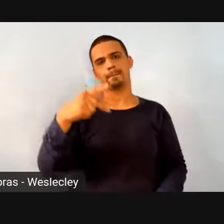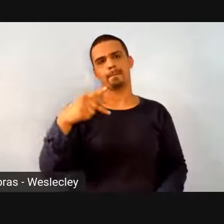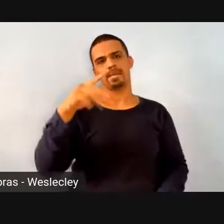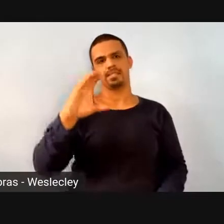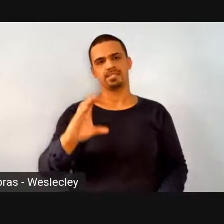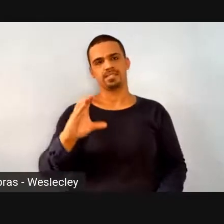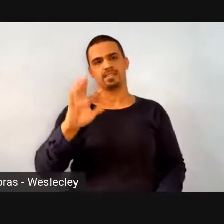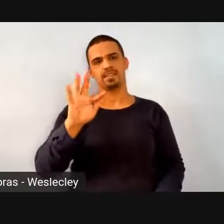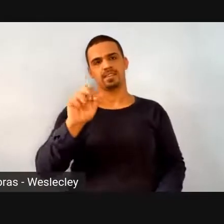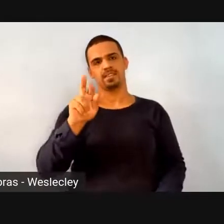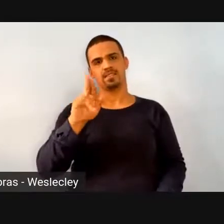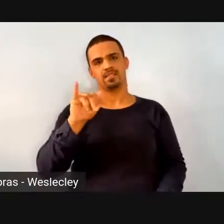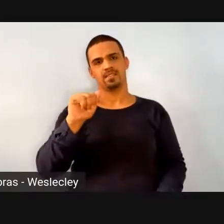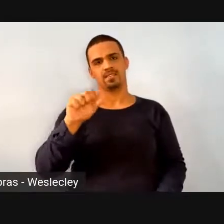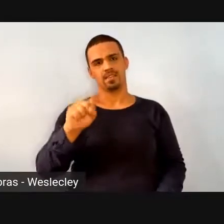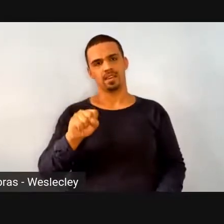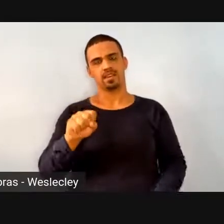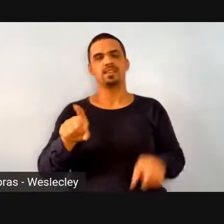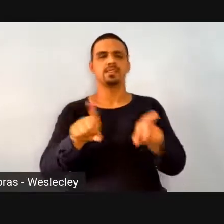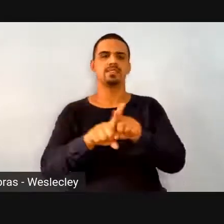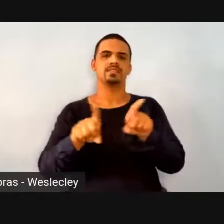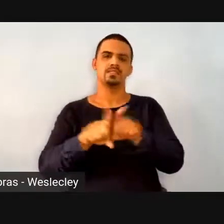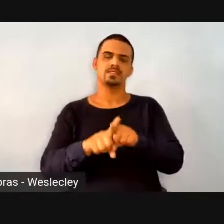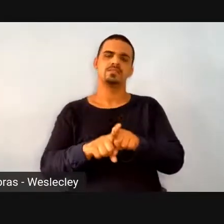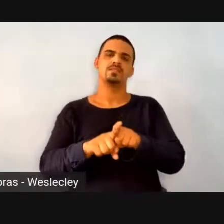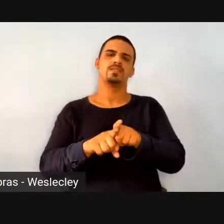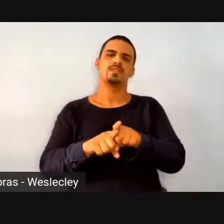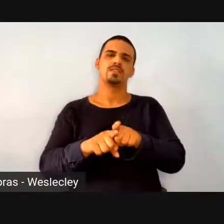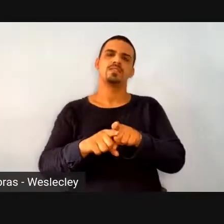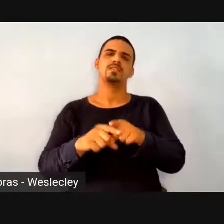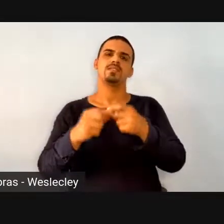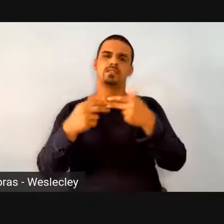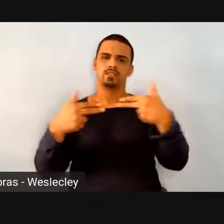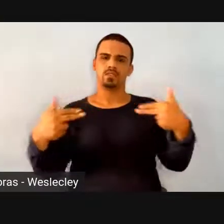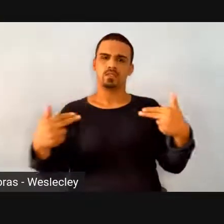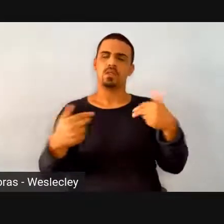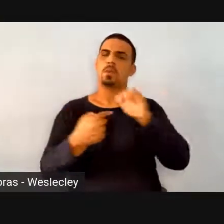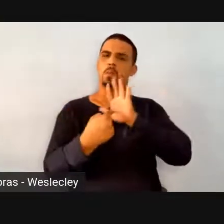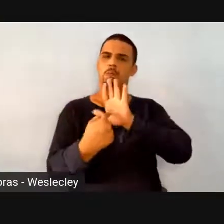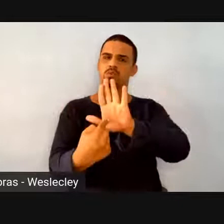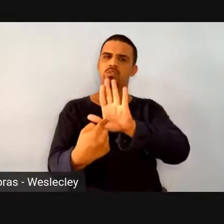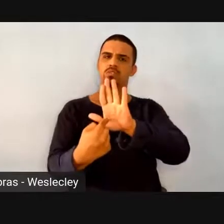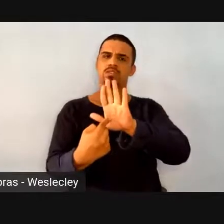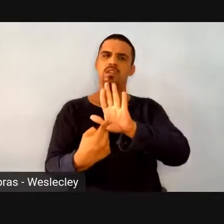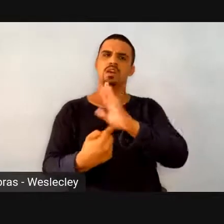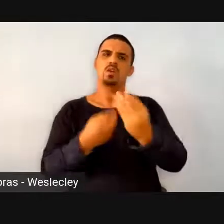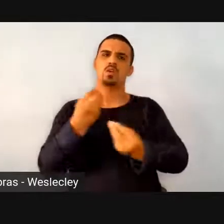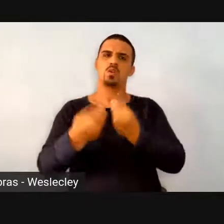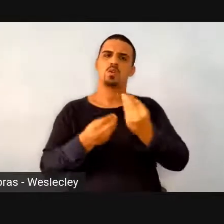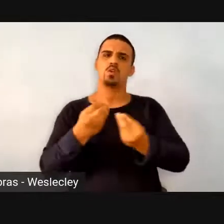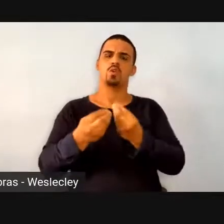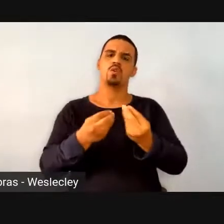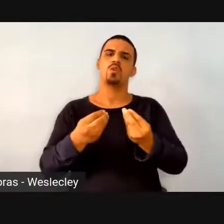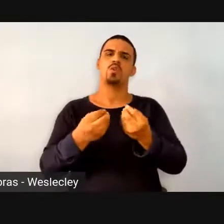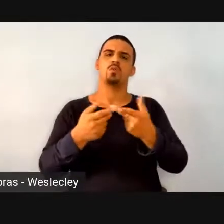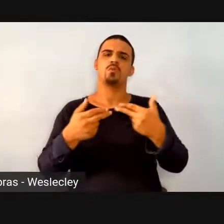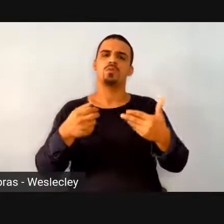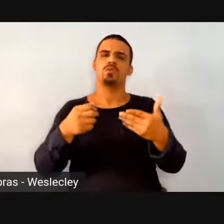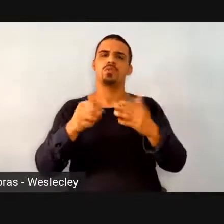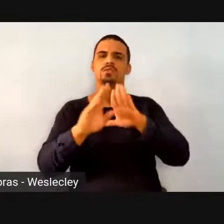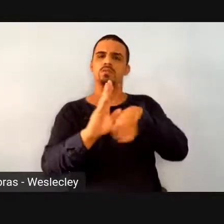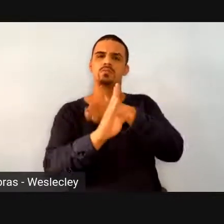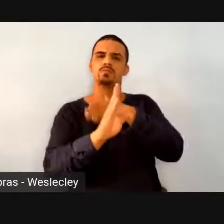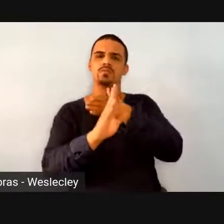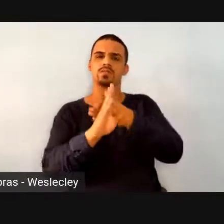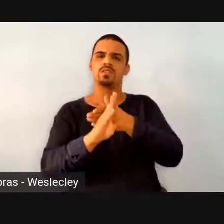do orçamento expuseram, né, um mecanismo subterrâneo aí de financiamento de